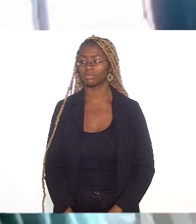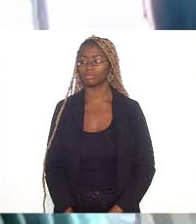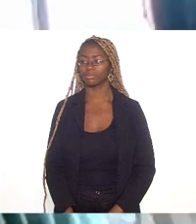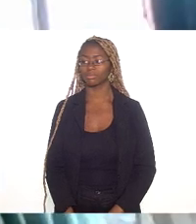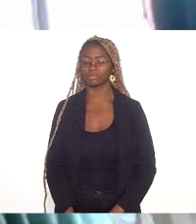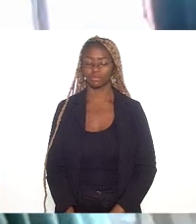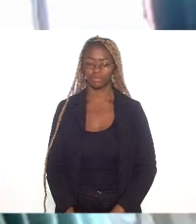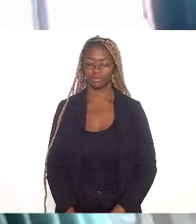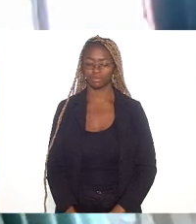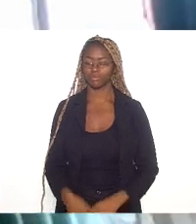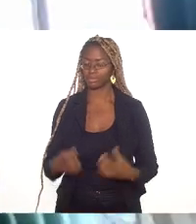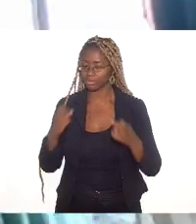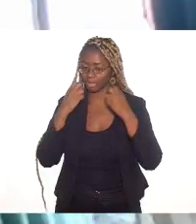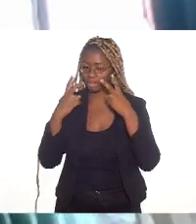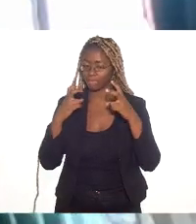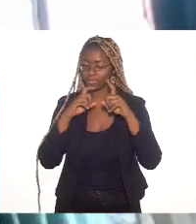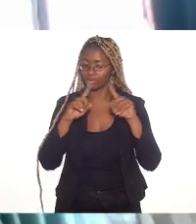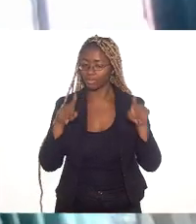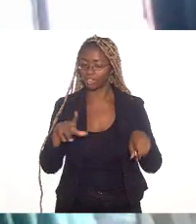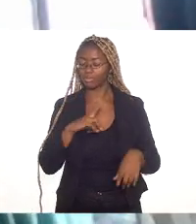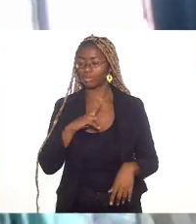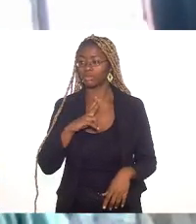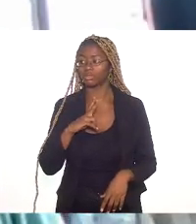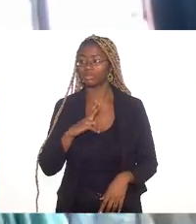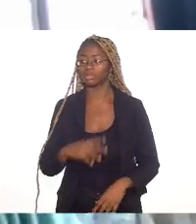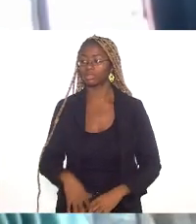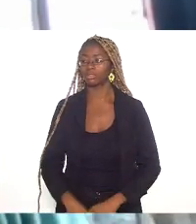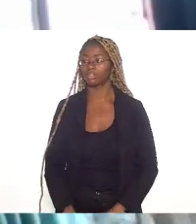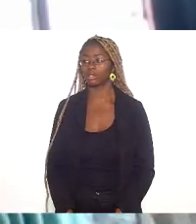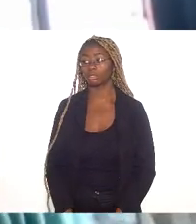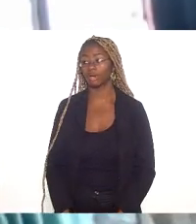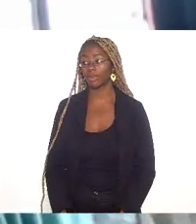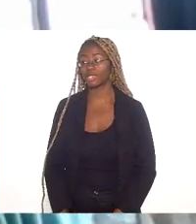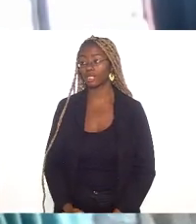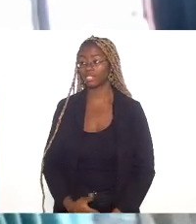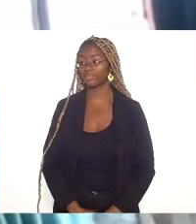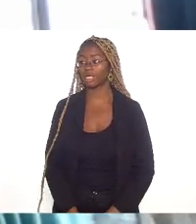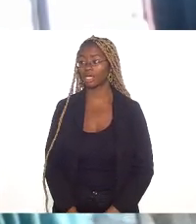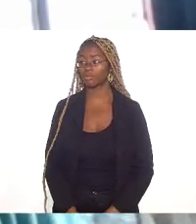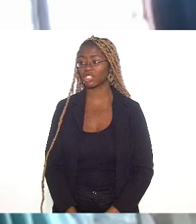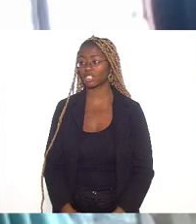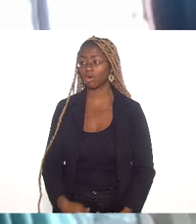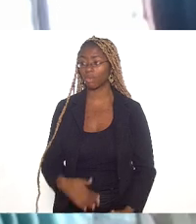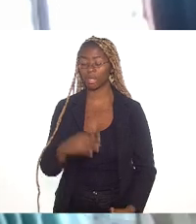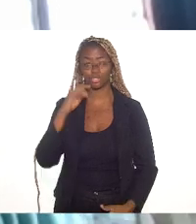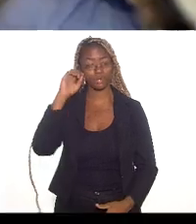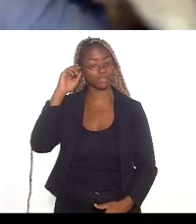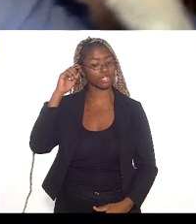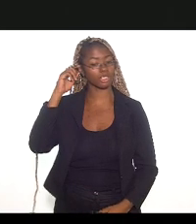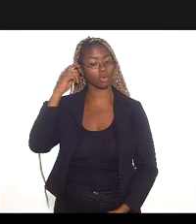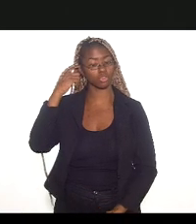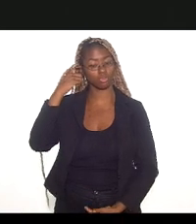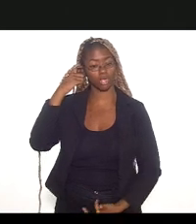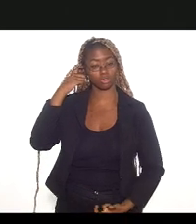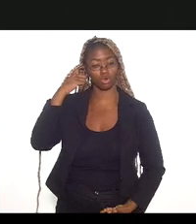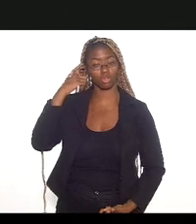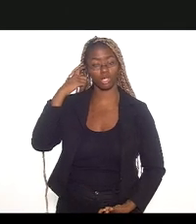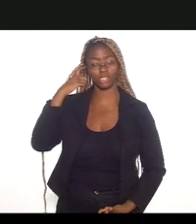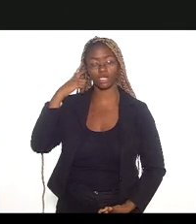as concessionárias privadas. Tem razão, Luiz Paulo. Desculpa. Vamos lá, Márcio Pacheco, pode ir em frente.